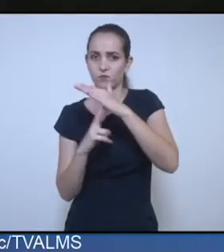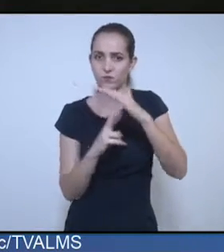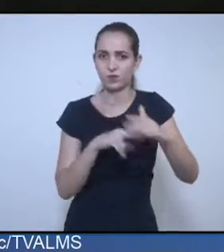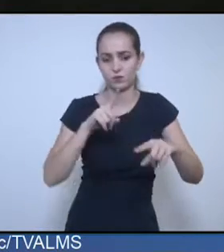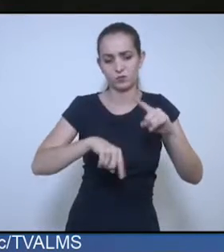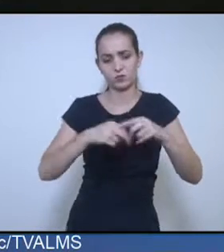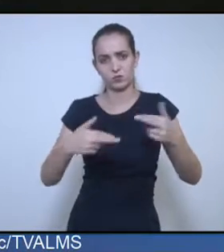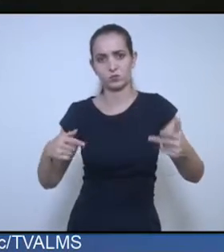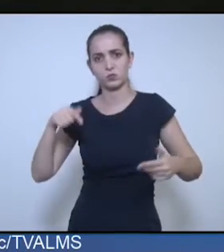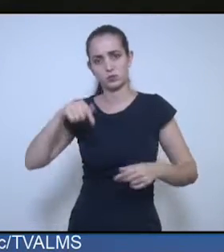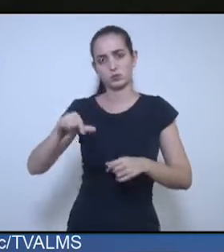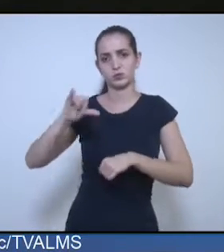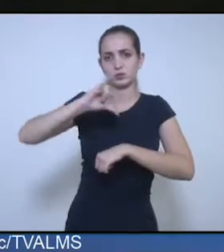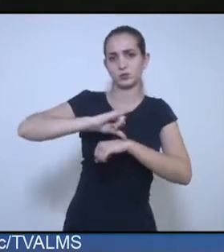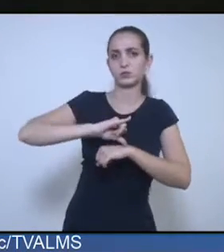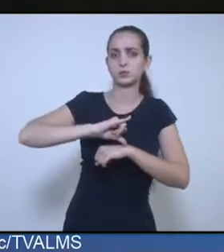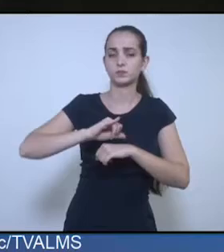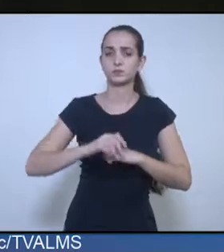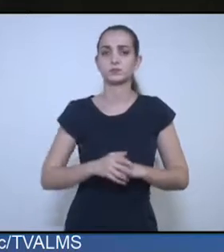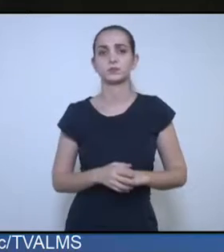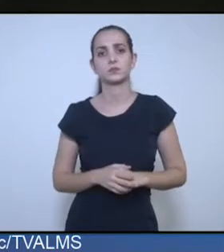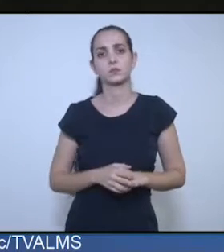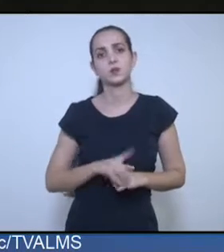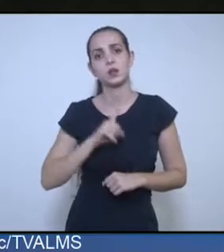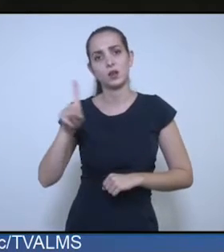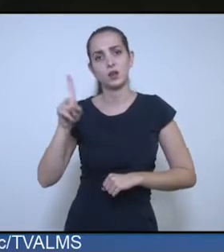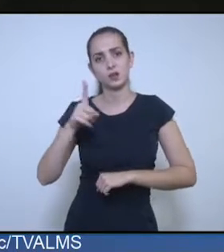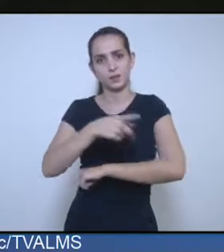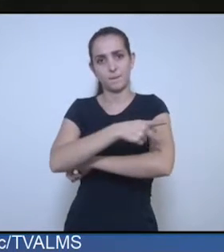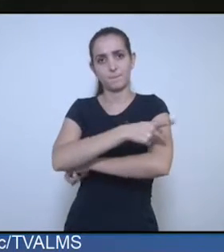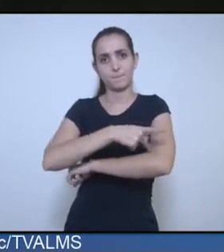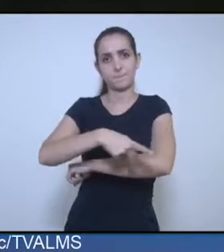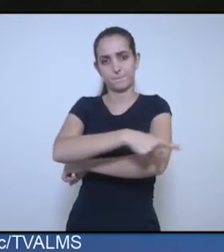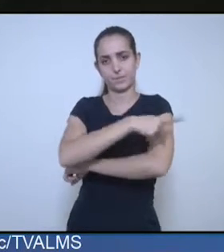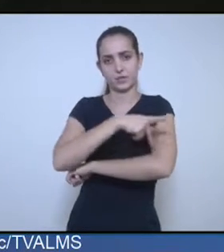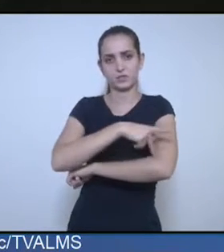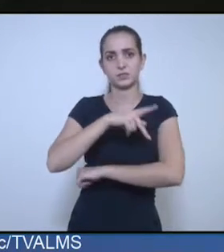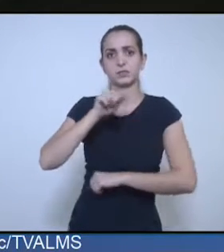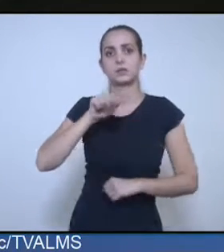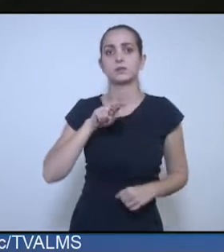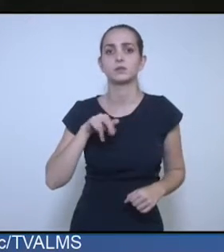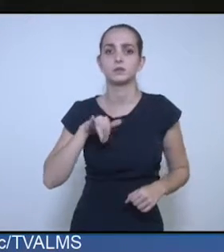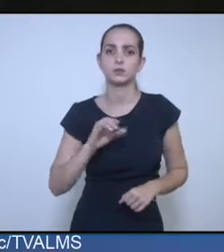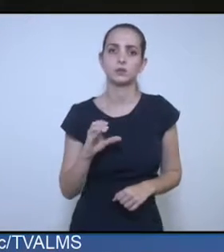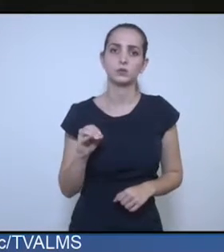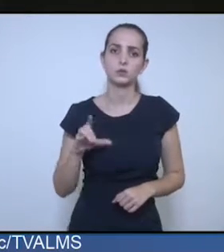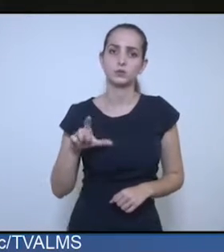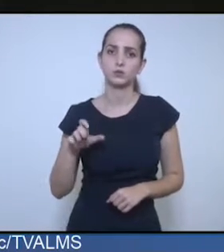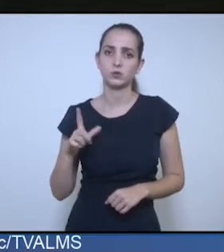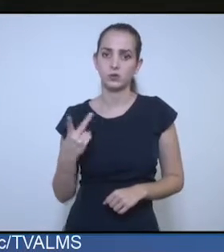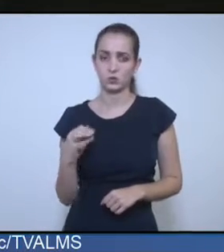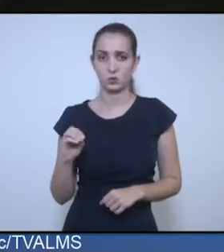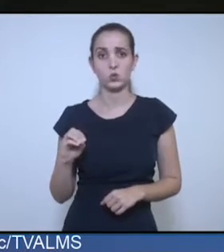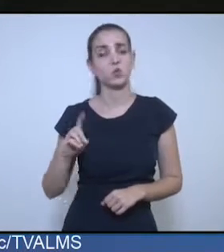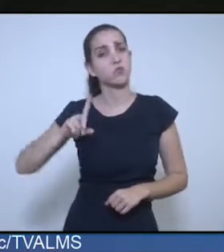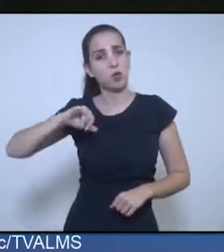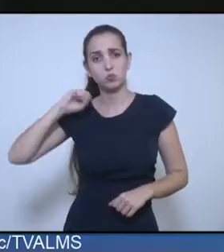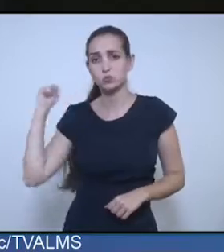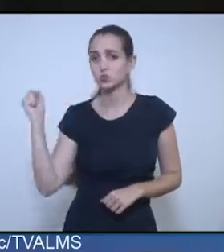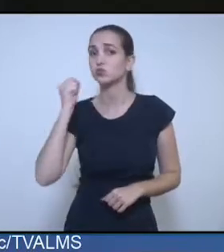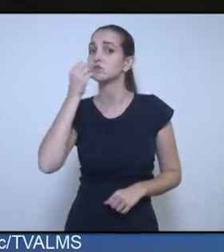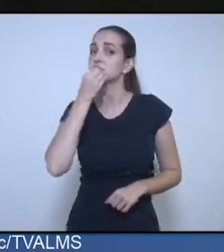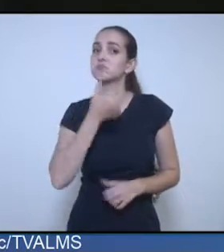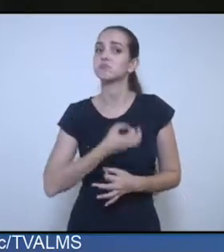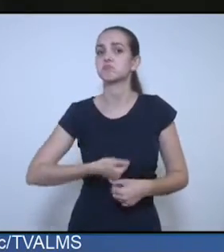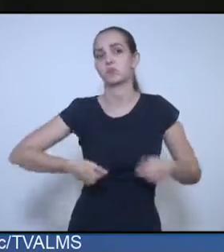reforma agrária aqui na capital, lá na Praça Ari Coelho. E foi um sucesso